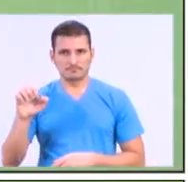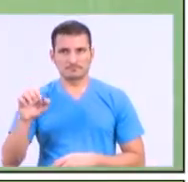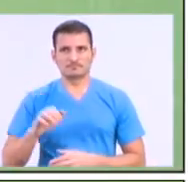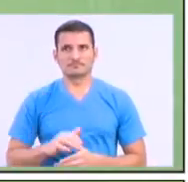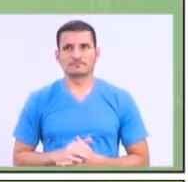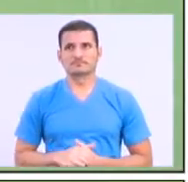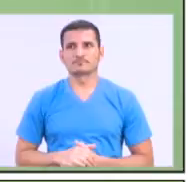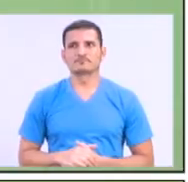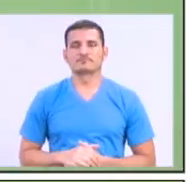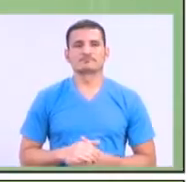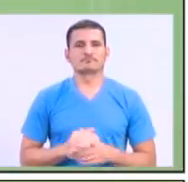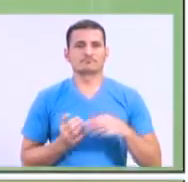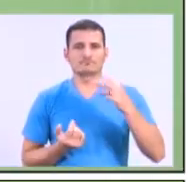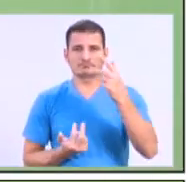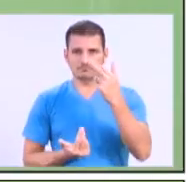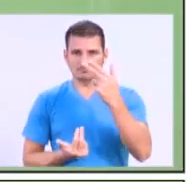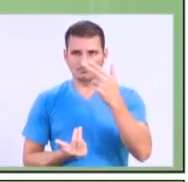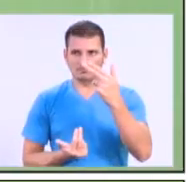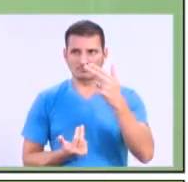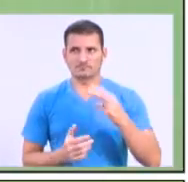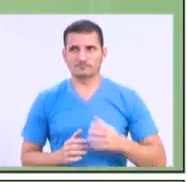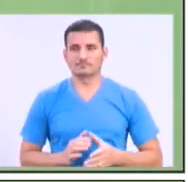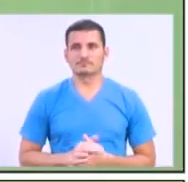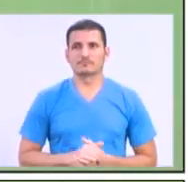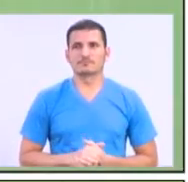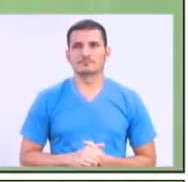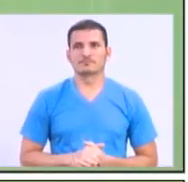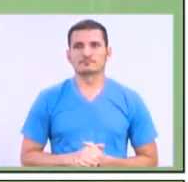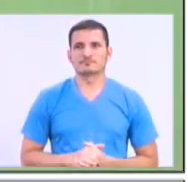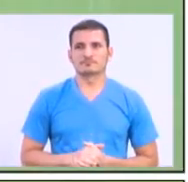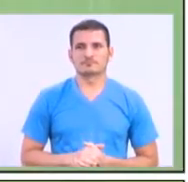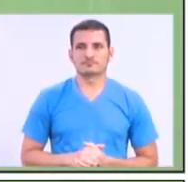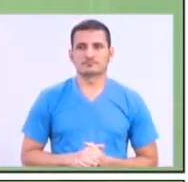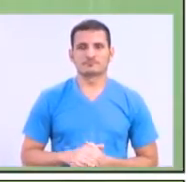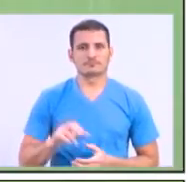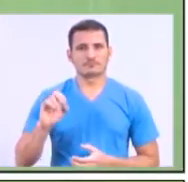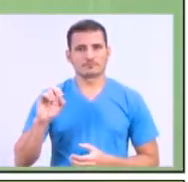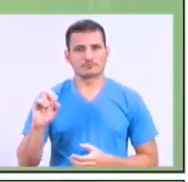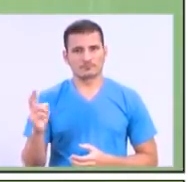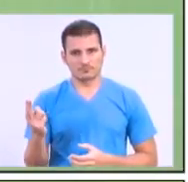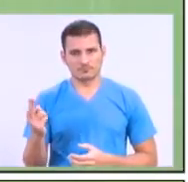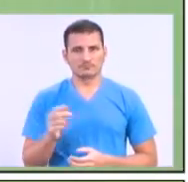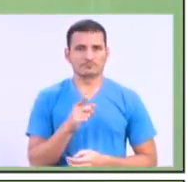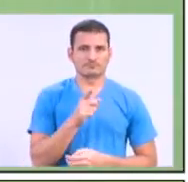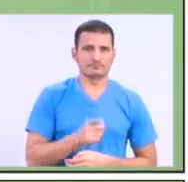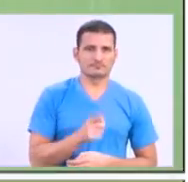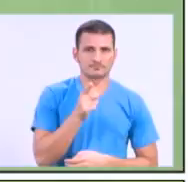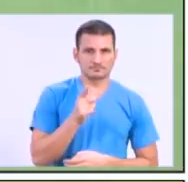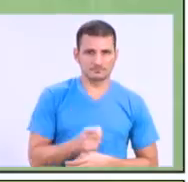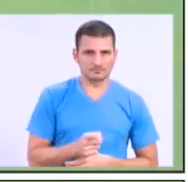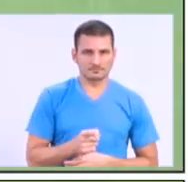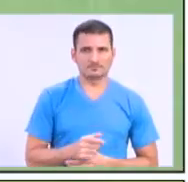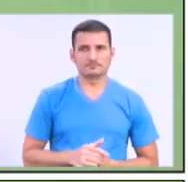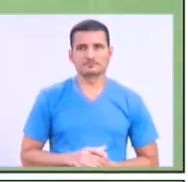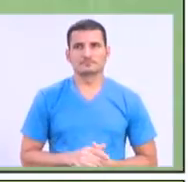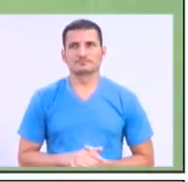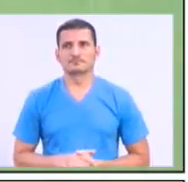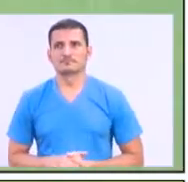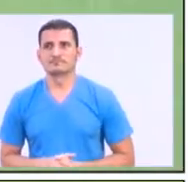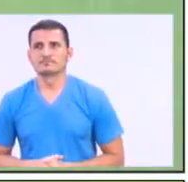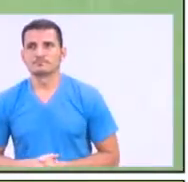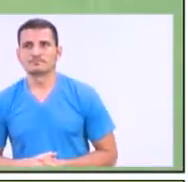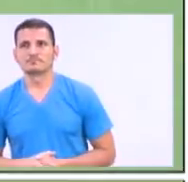Então, esse aqui é semelhante a esse. E nós podemos nos referir ao OR com 2